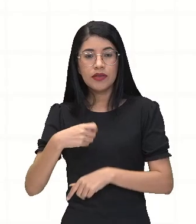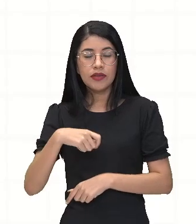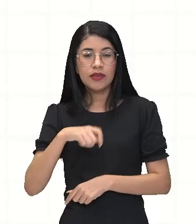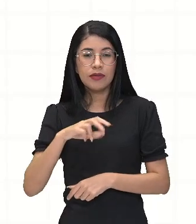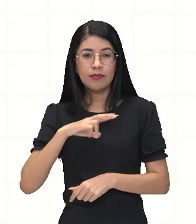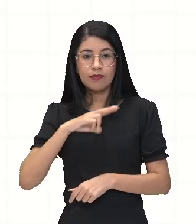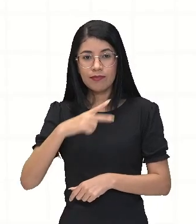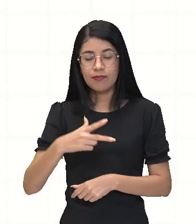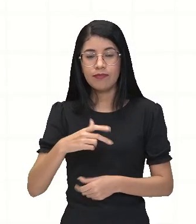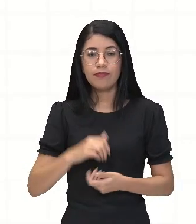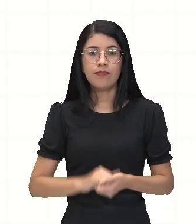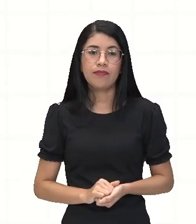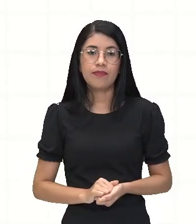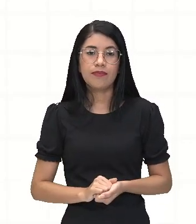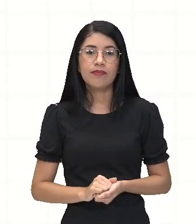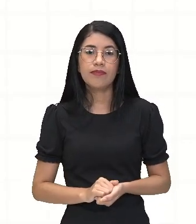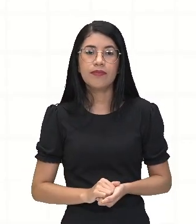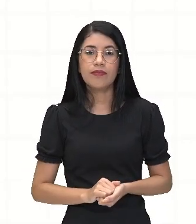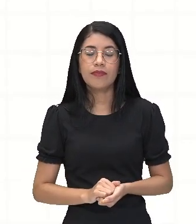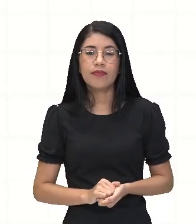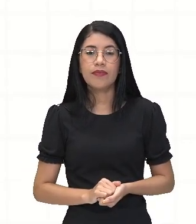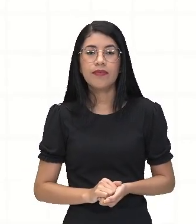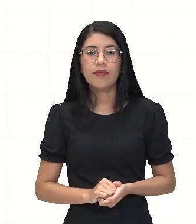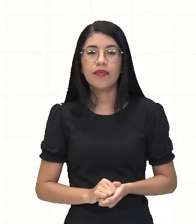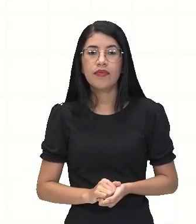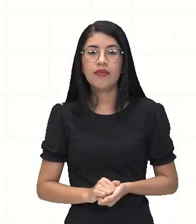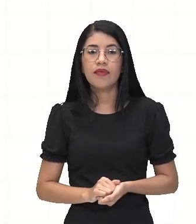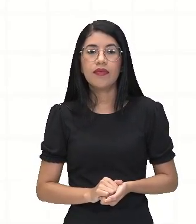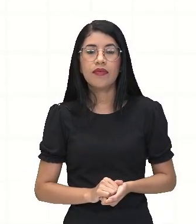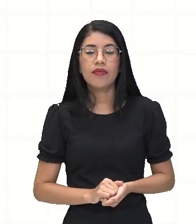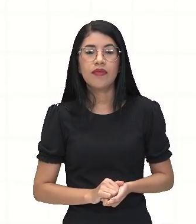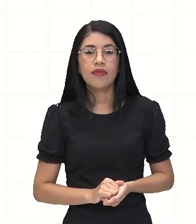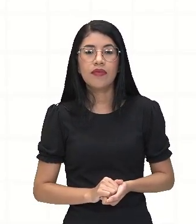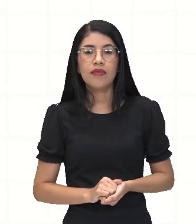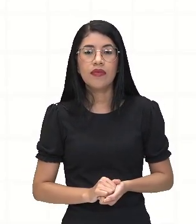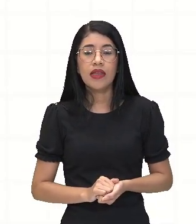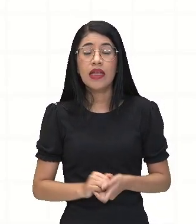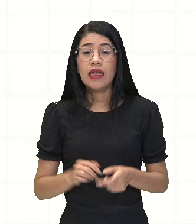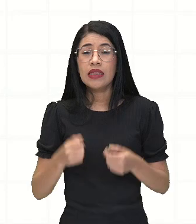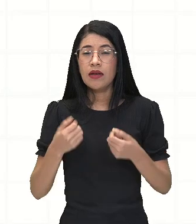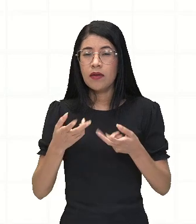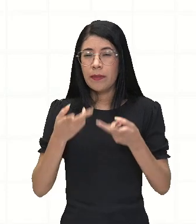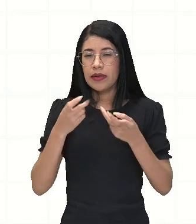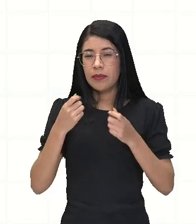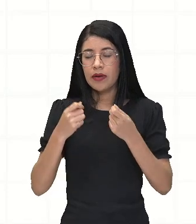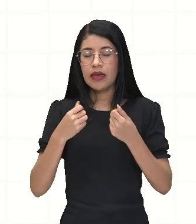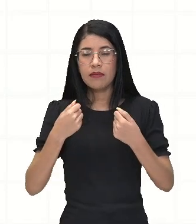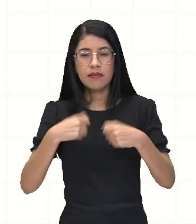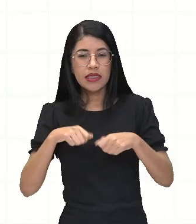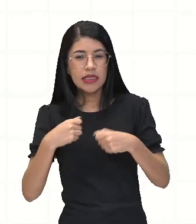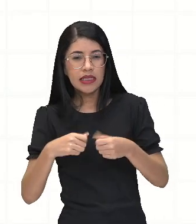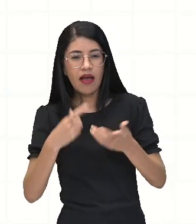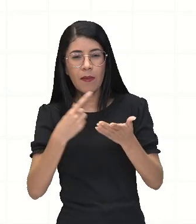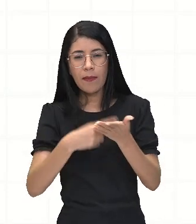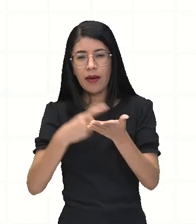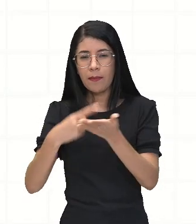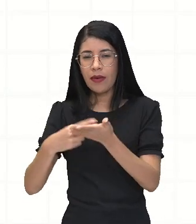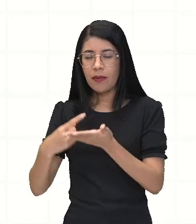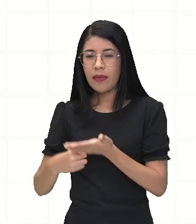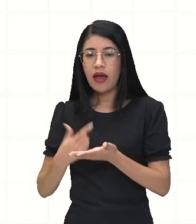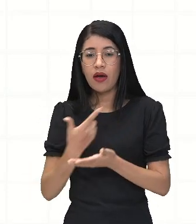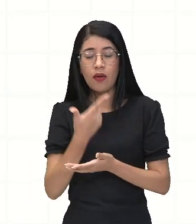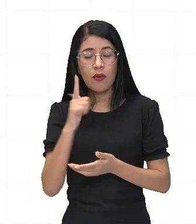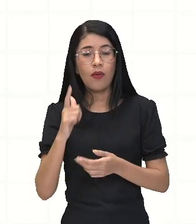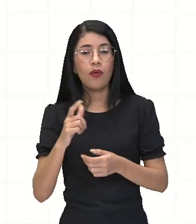texto, essa situação destacou a necessidade de acordos adicionais entre Portugal